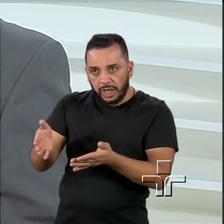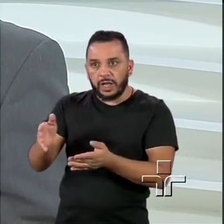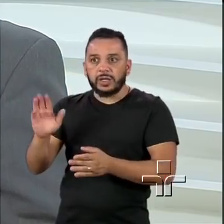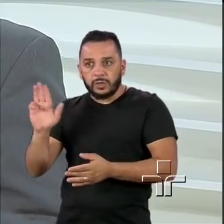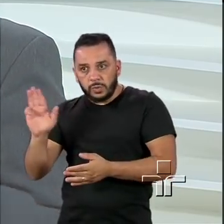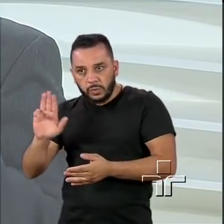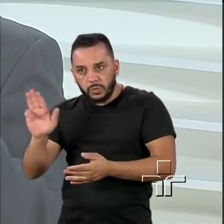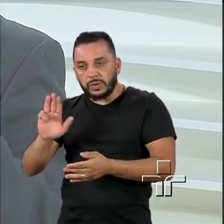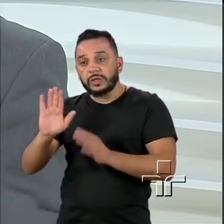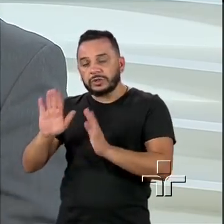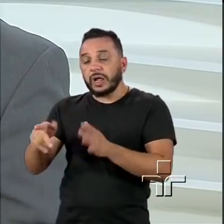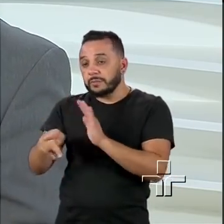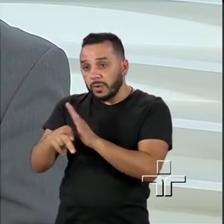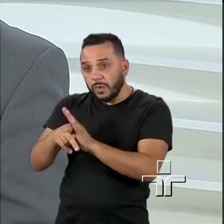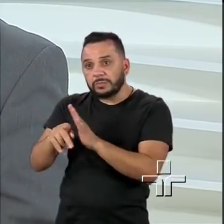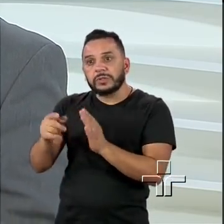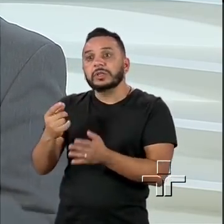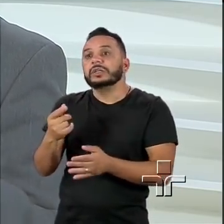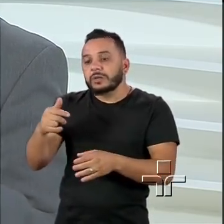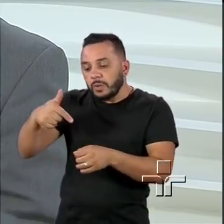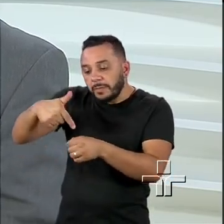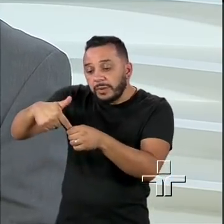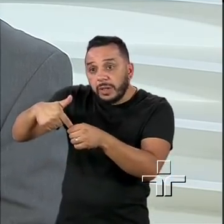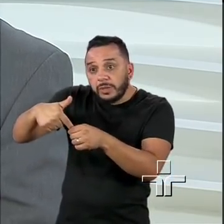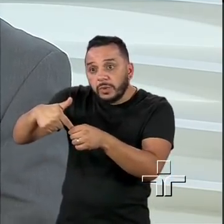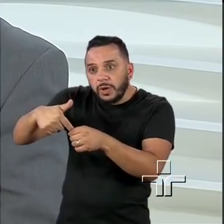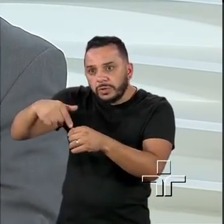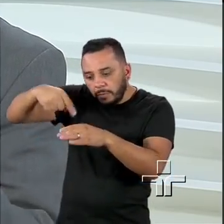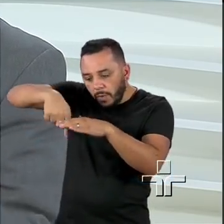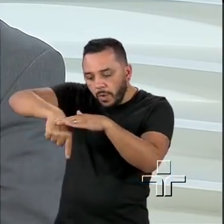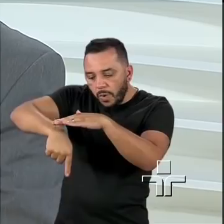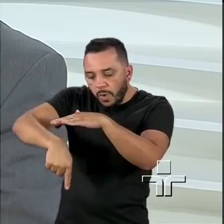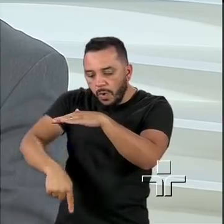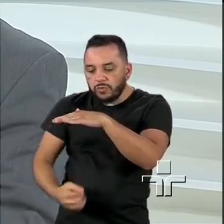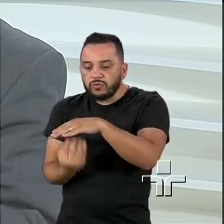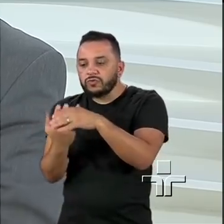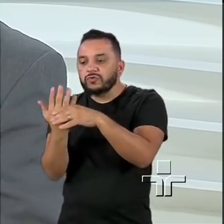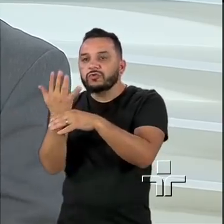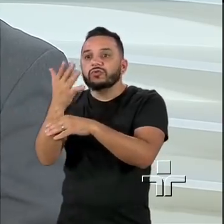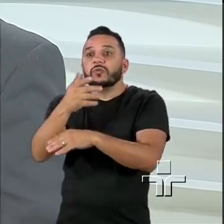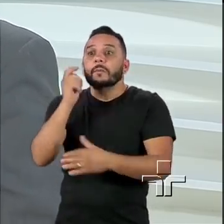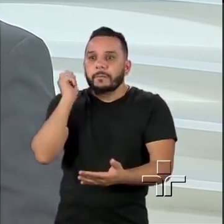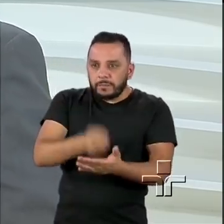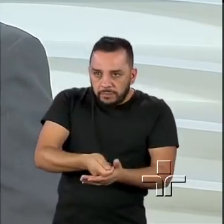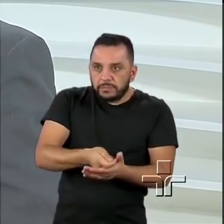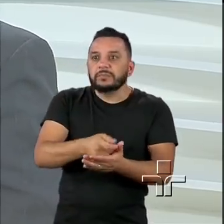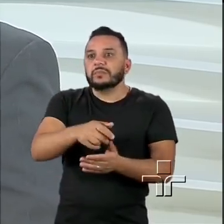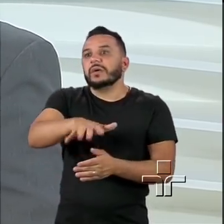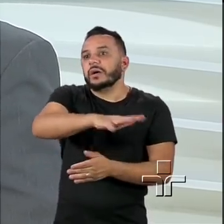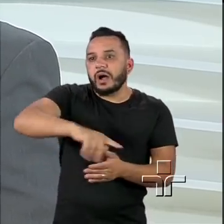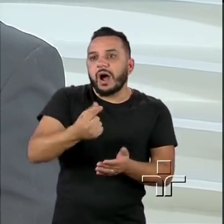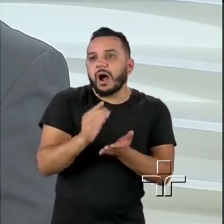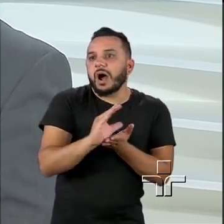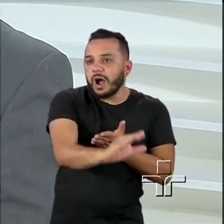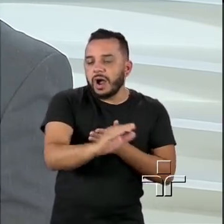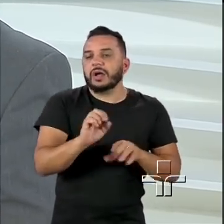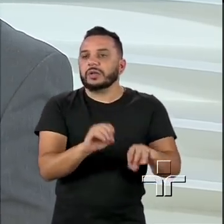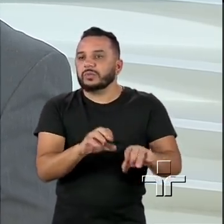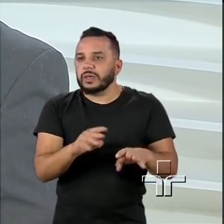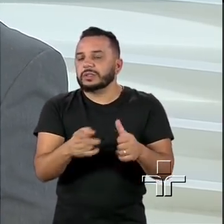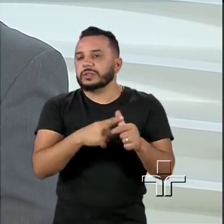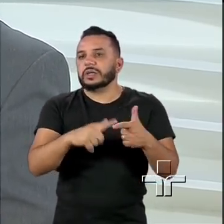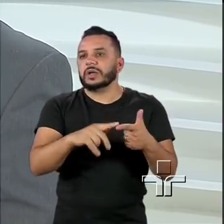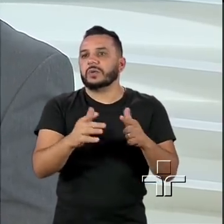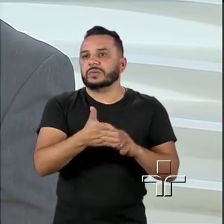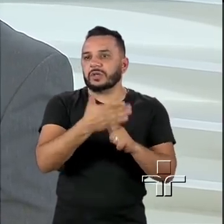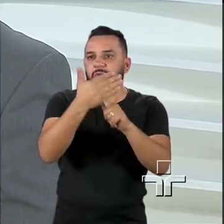do pré-sal é para investir na educação, no projeto de soberania, inovação, tecnologia e na saúde. Aí a primeira medida